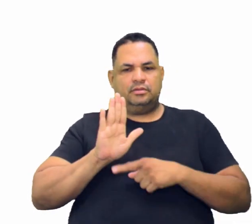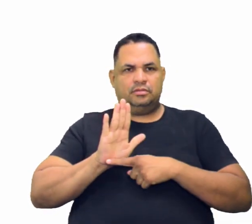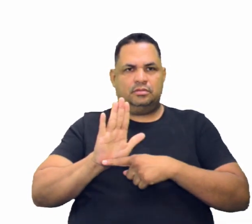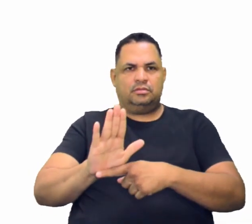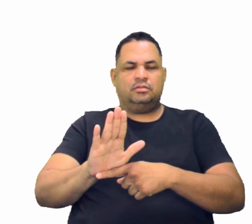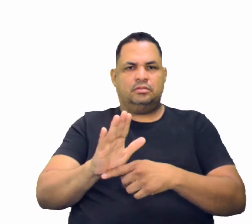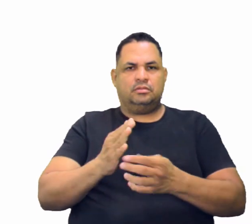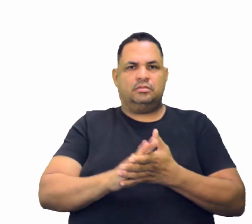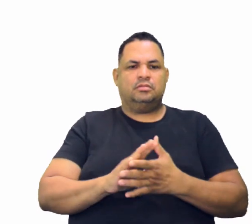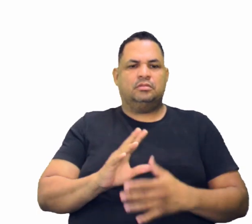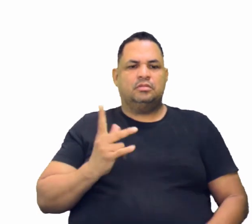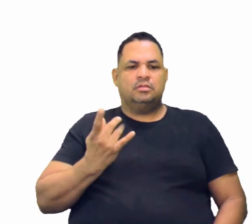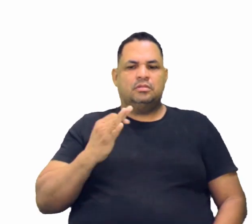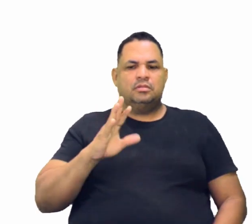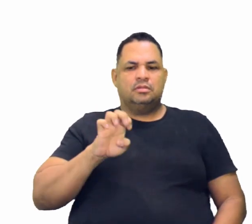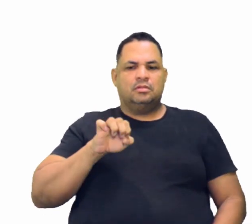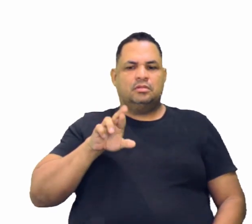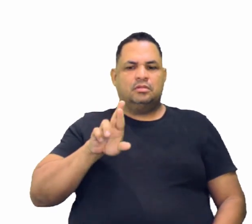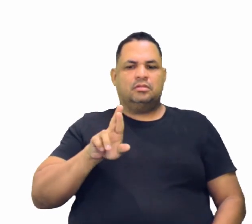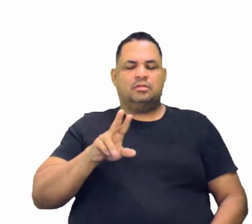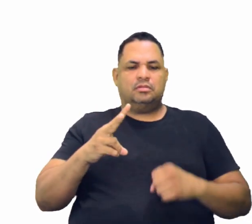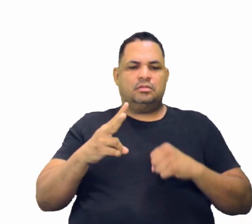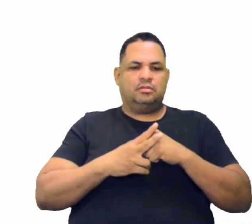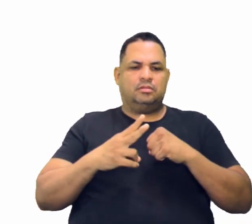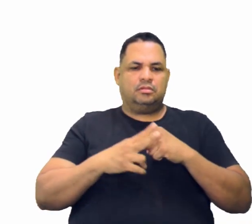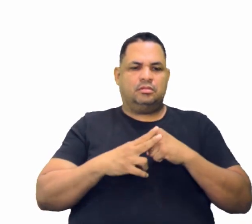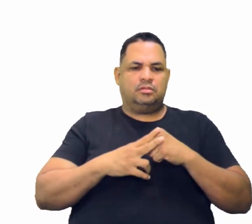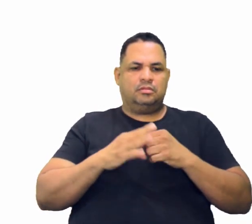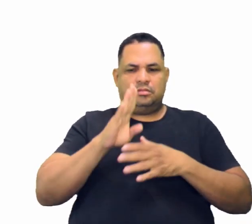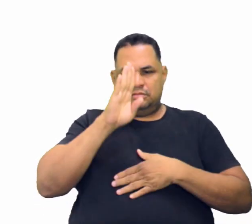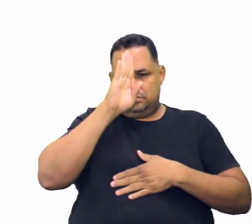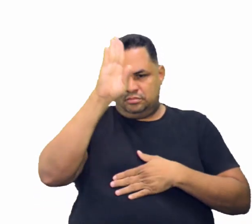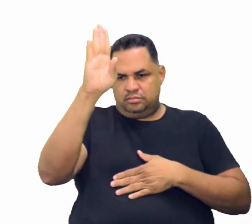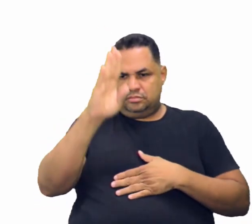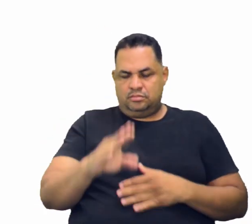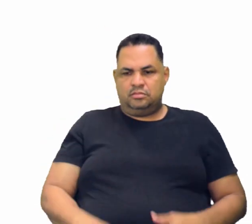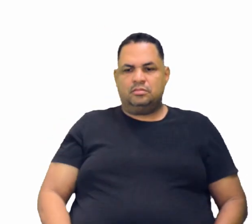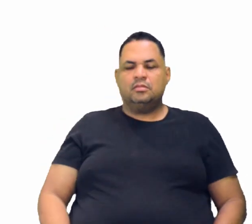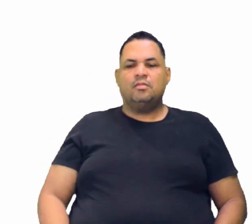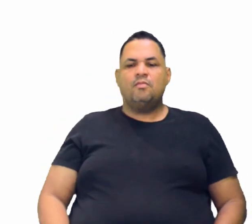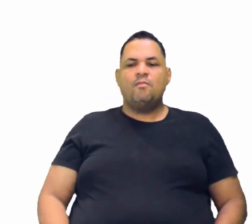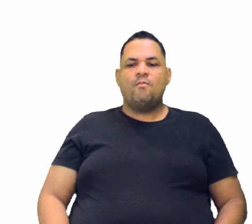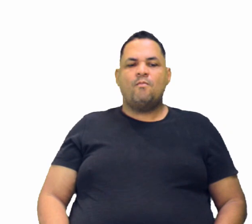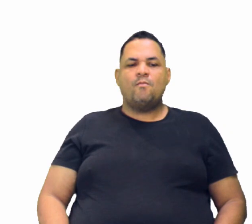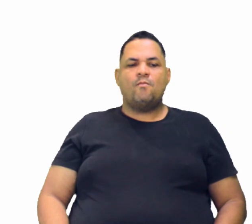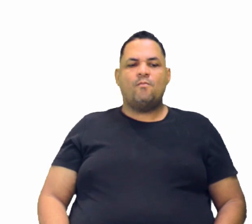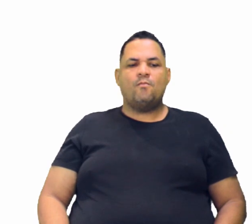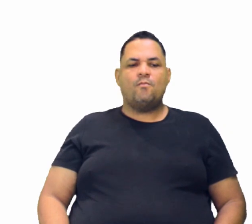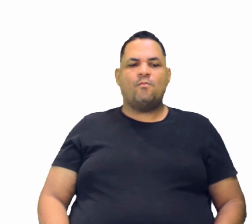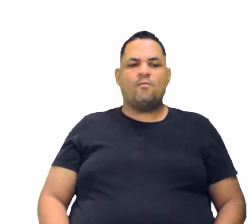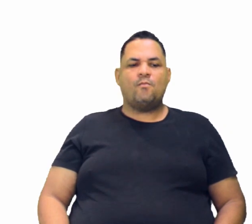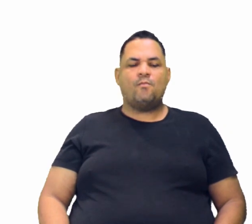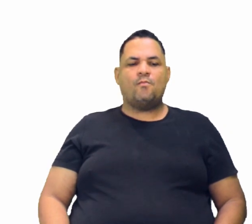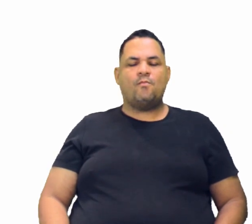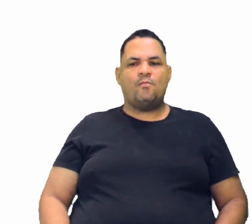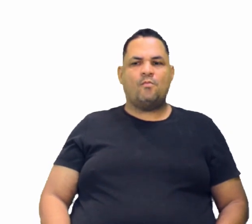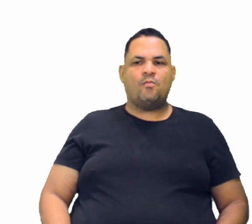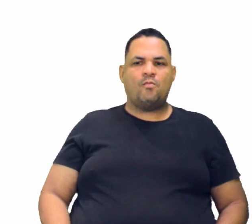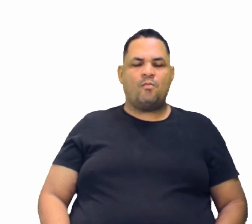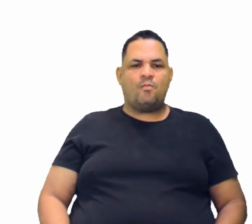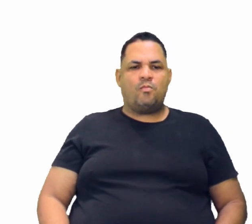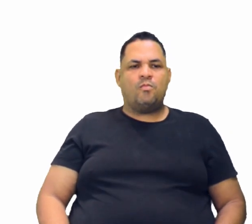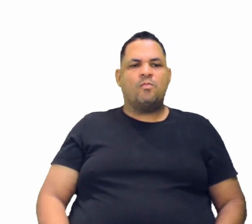E aqui o haver é o verbo principal. Tá feinho aqui, mas dá para